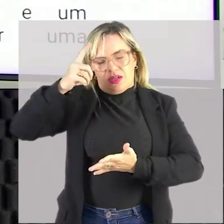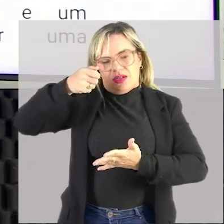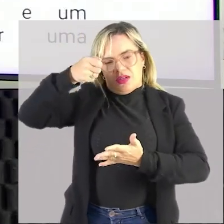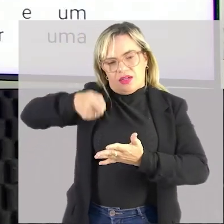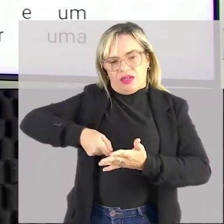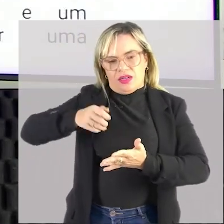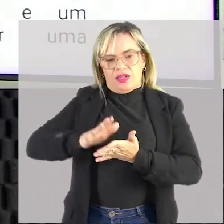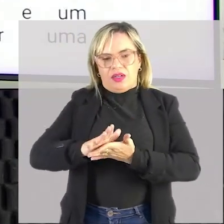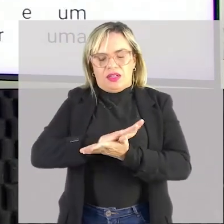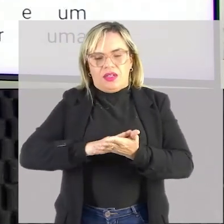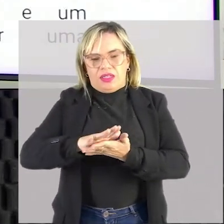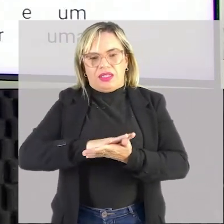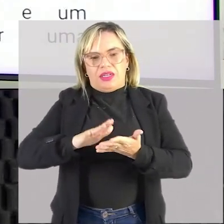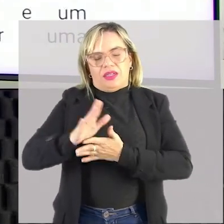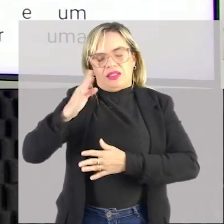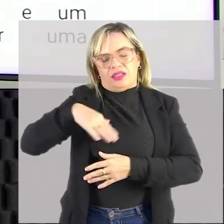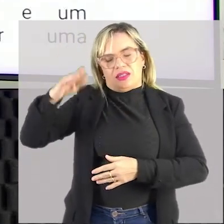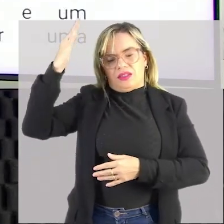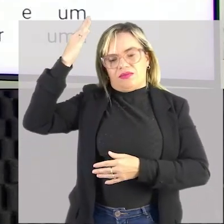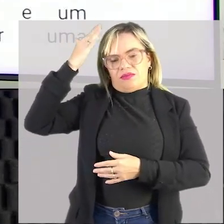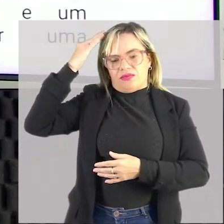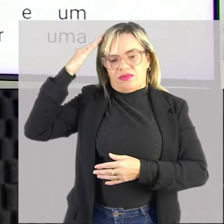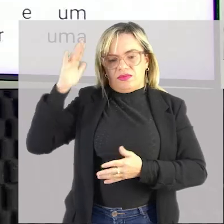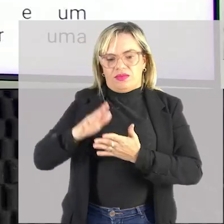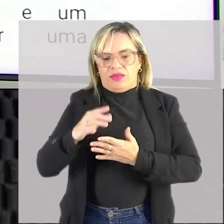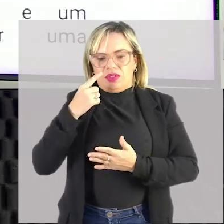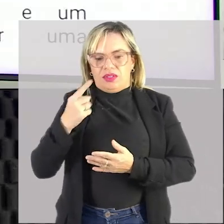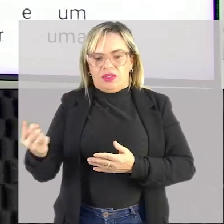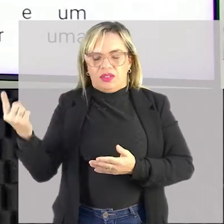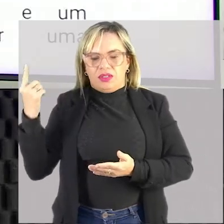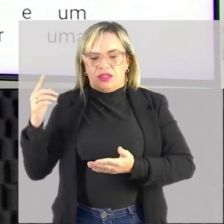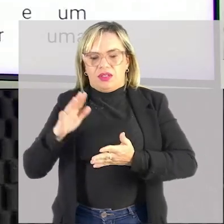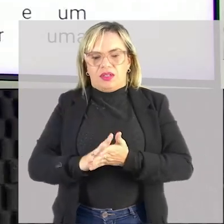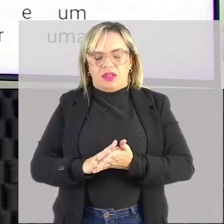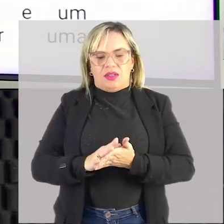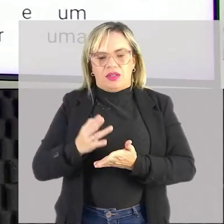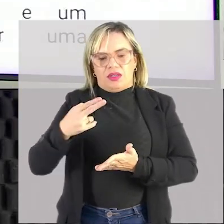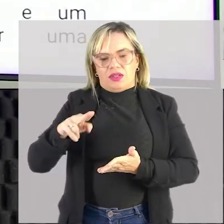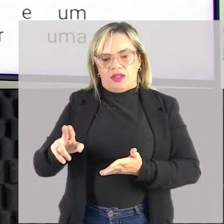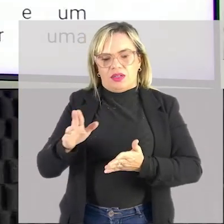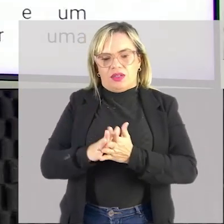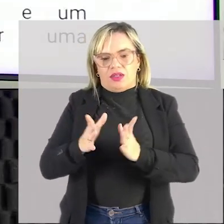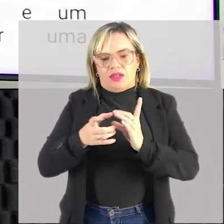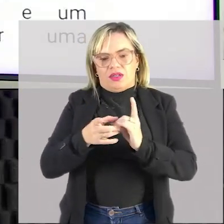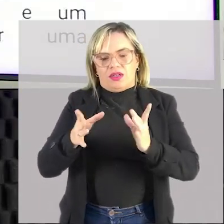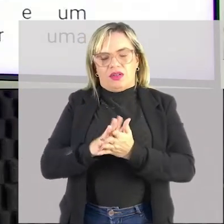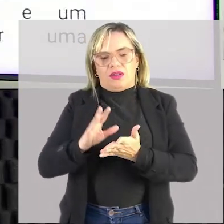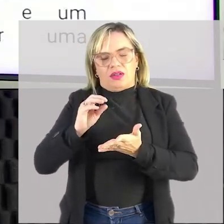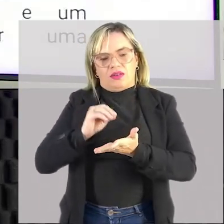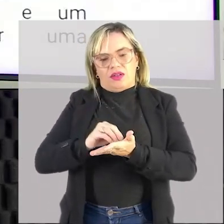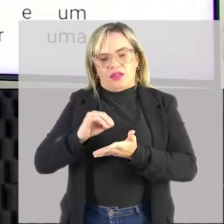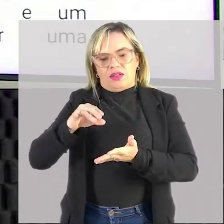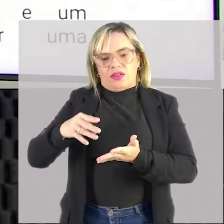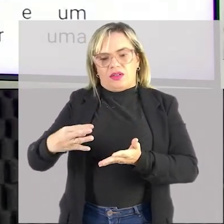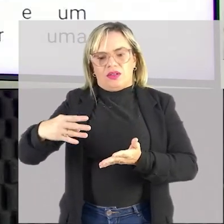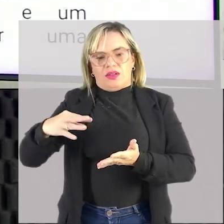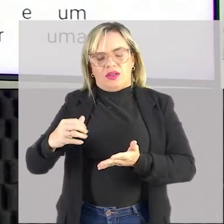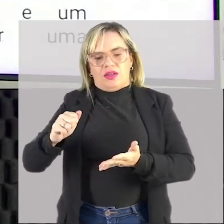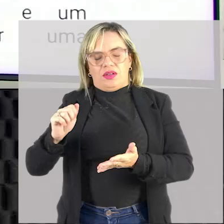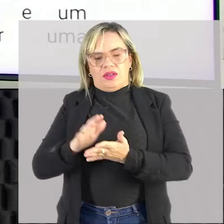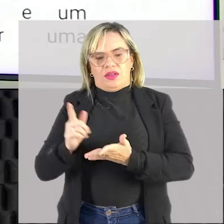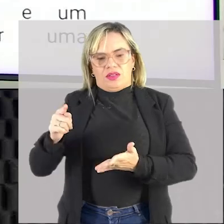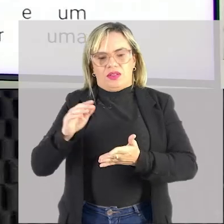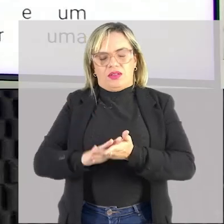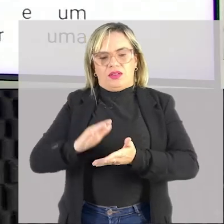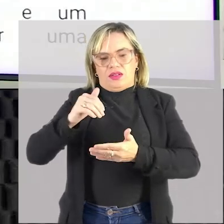aquilo de que nada entendem. E aí é o que é chamado aqui de uma democracia incompleta. As pessoas você tem que